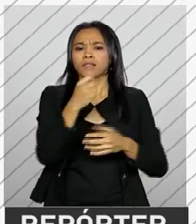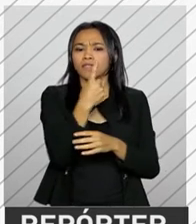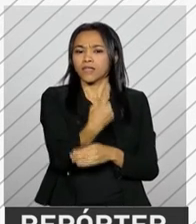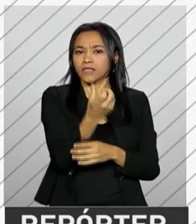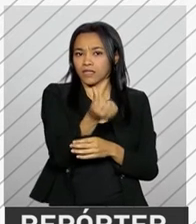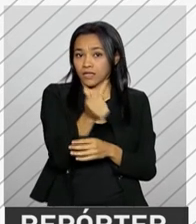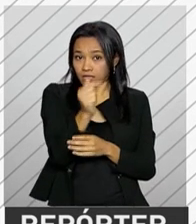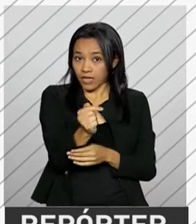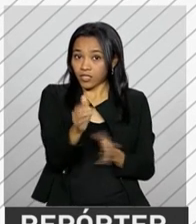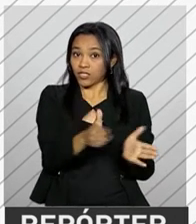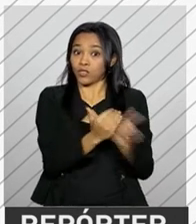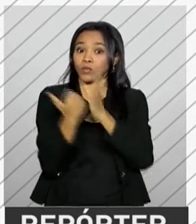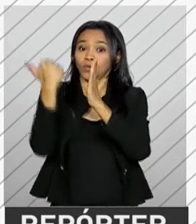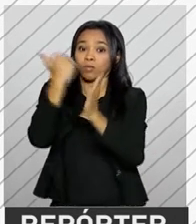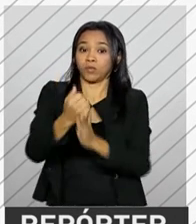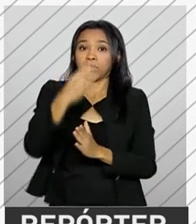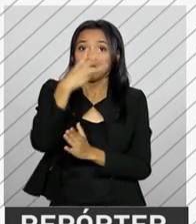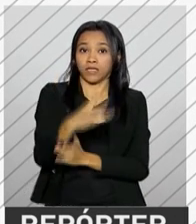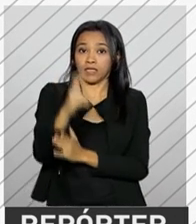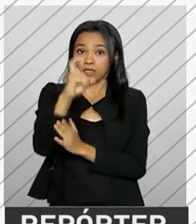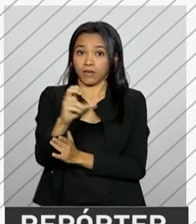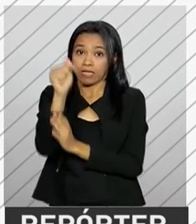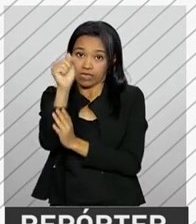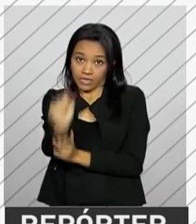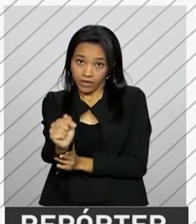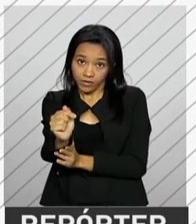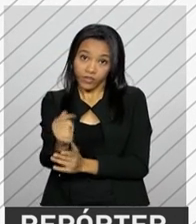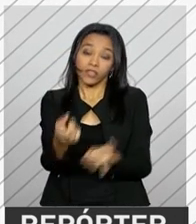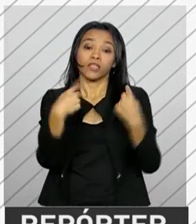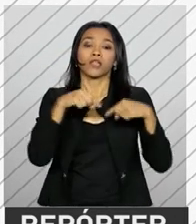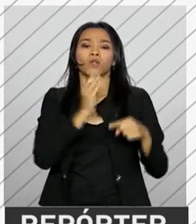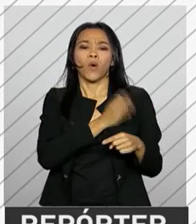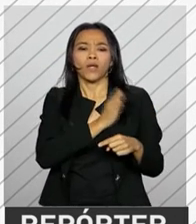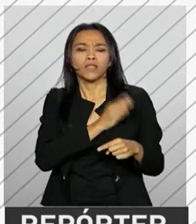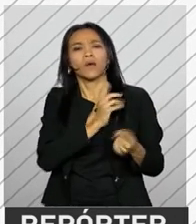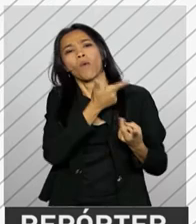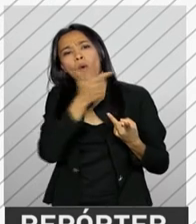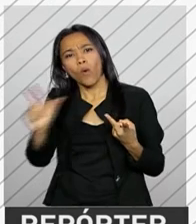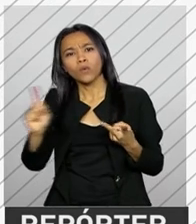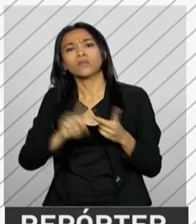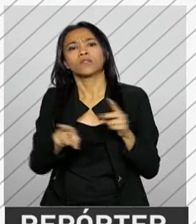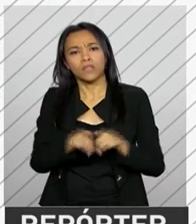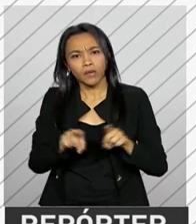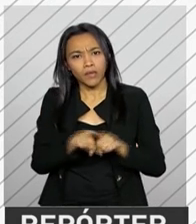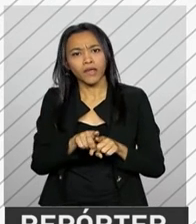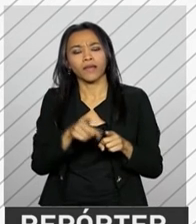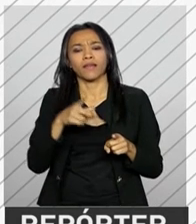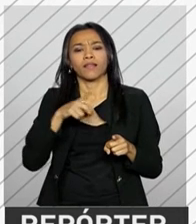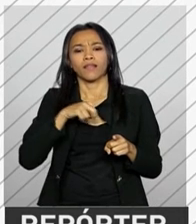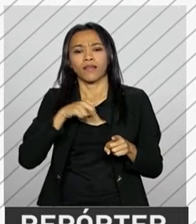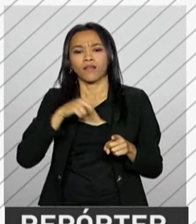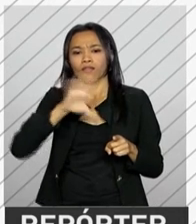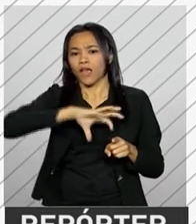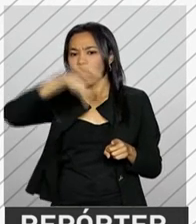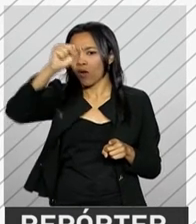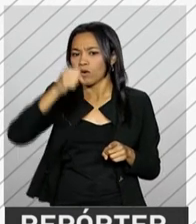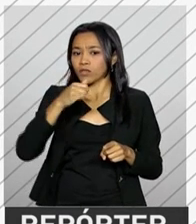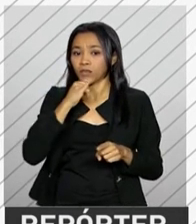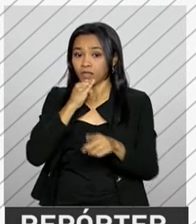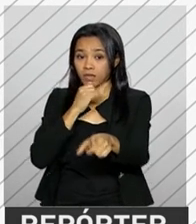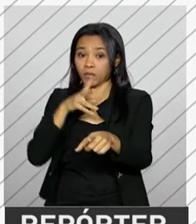para 357 além do coração outros órgãos também registraram recorde